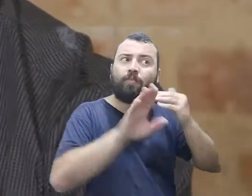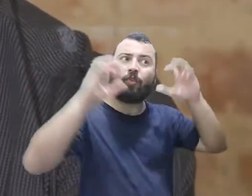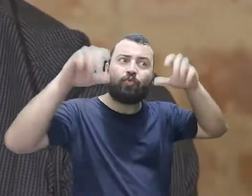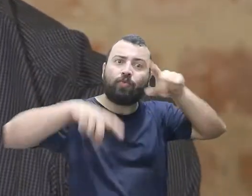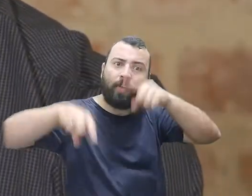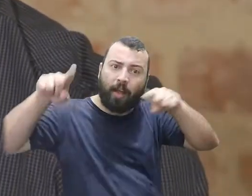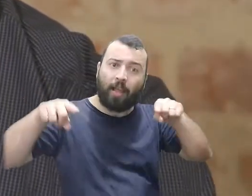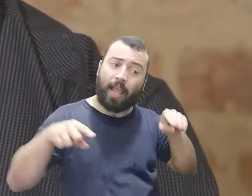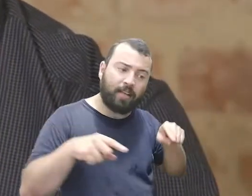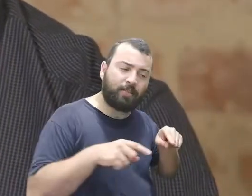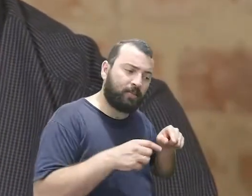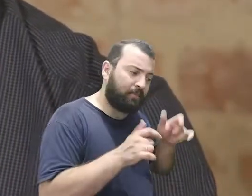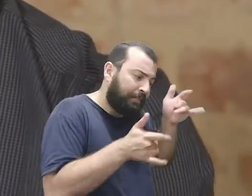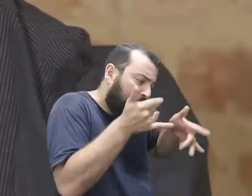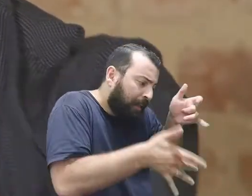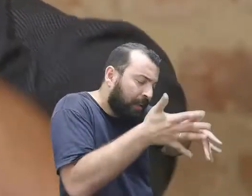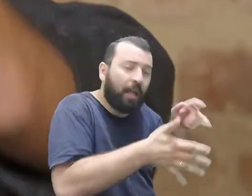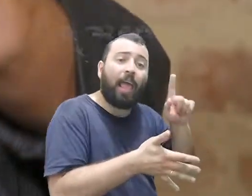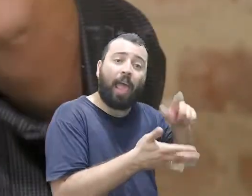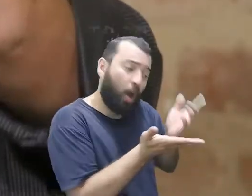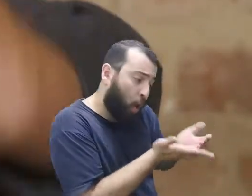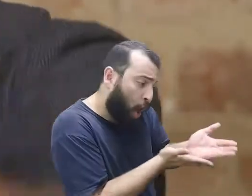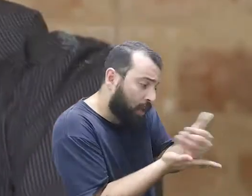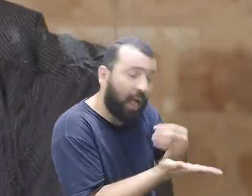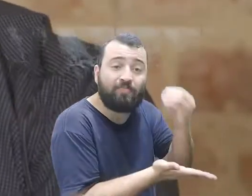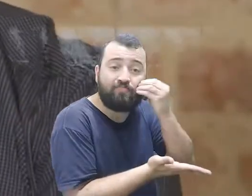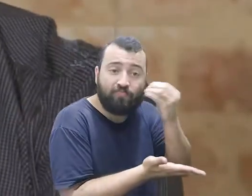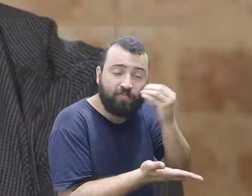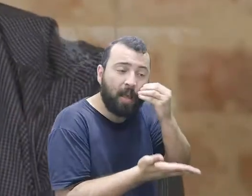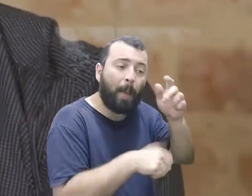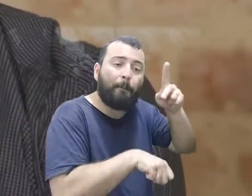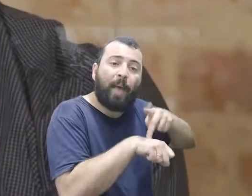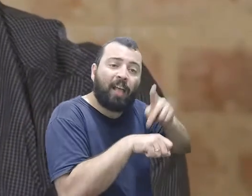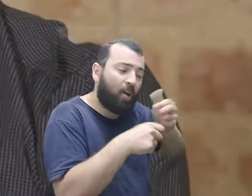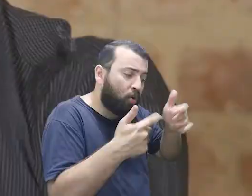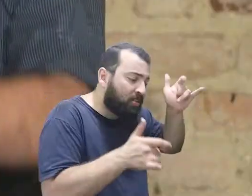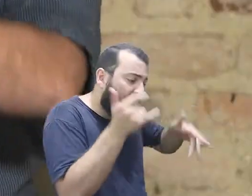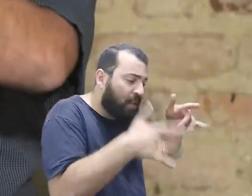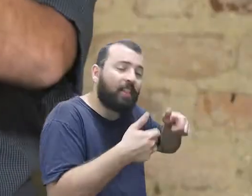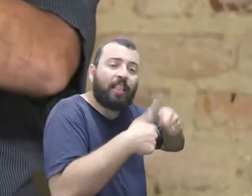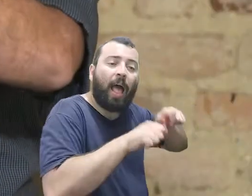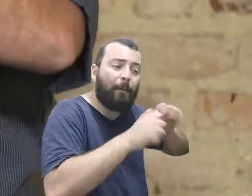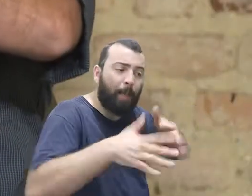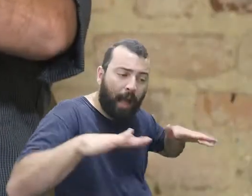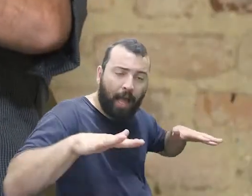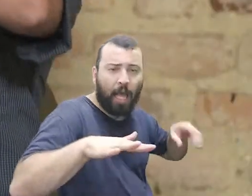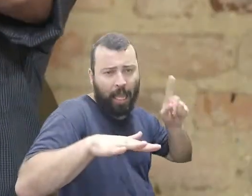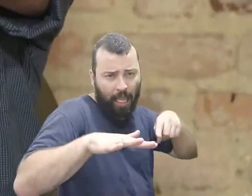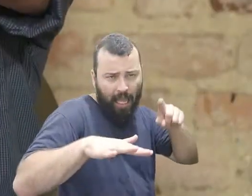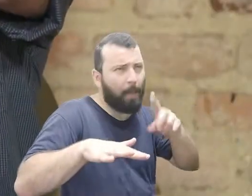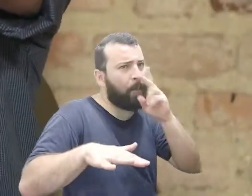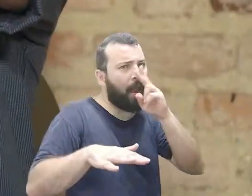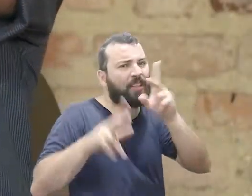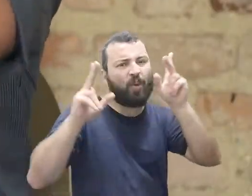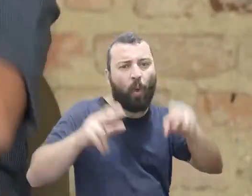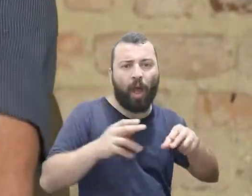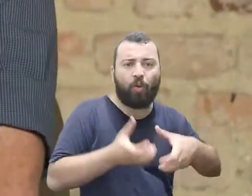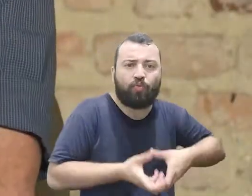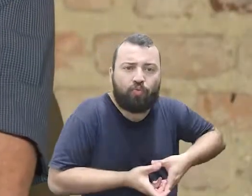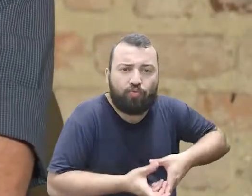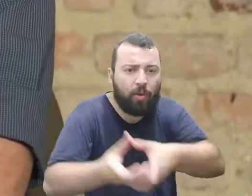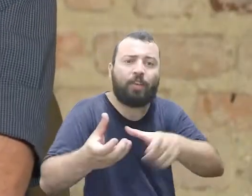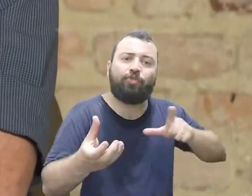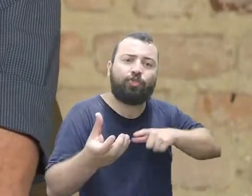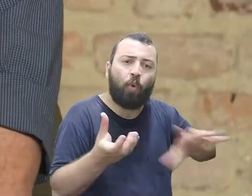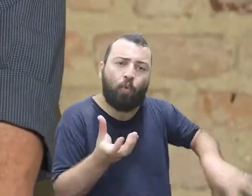chuva com base nesse tipo de depósito. São coletadas amostras de sedimento do fundo do mar através de uma espécie de tubulação